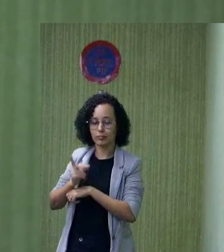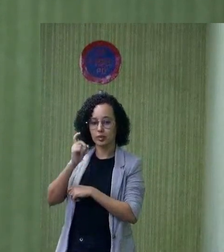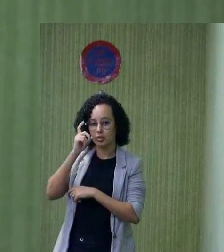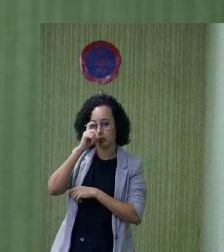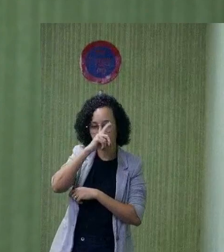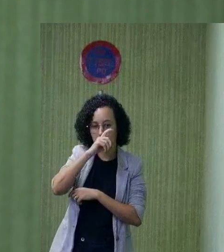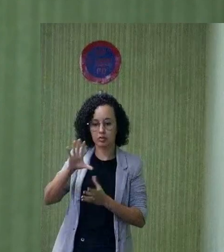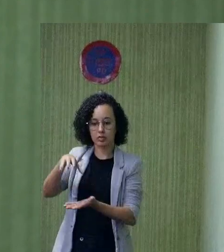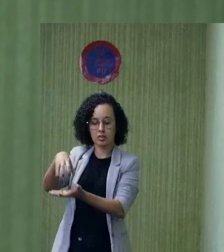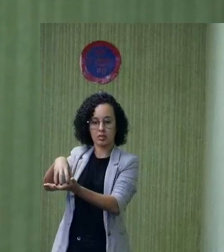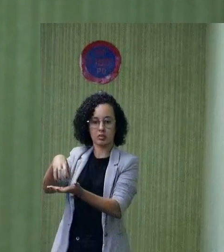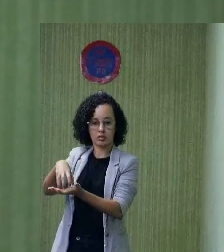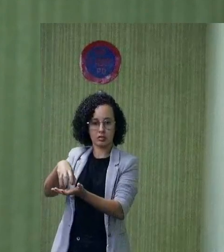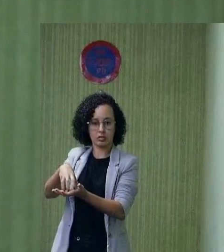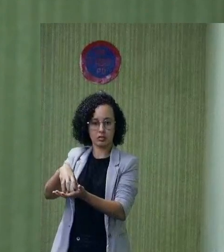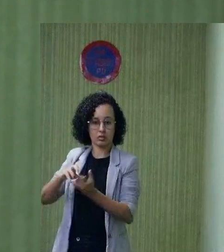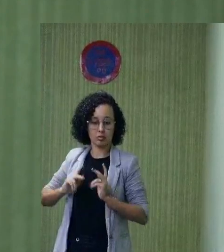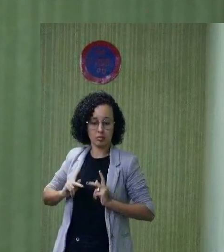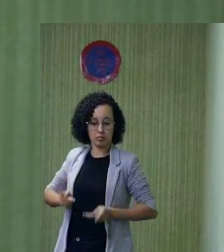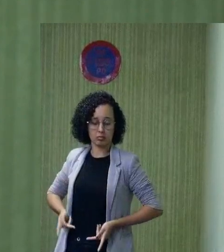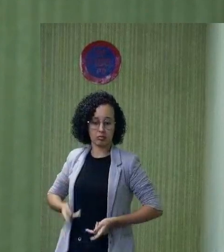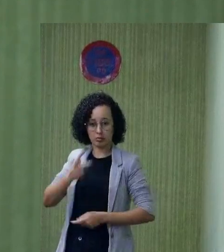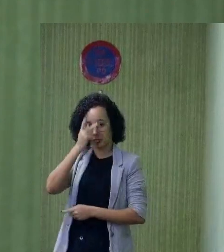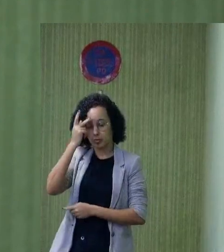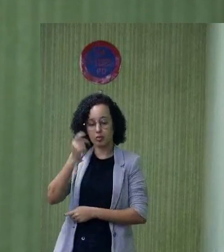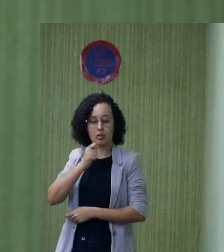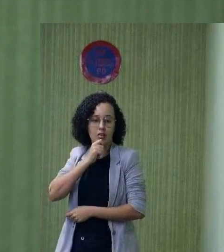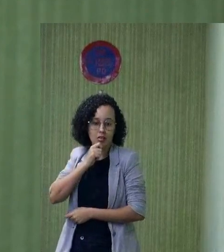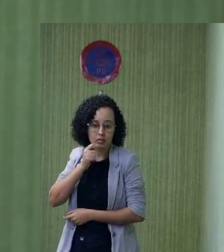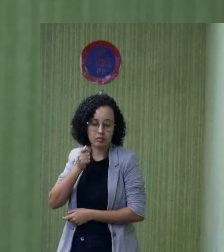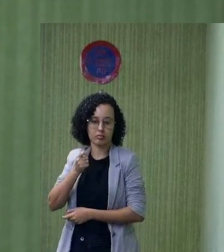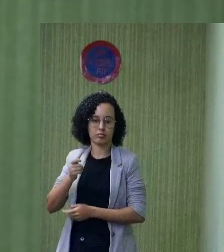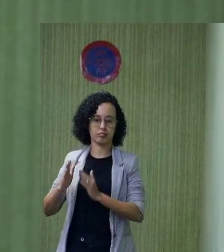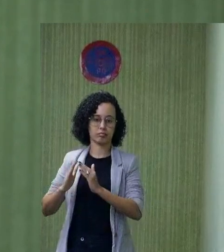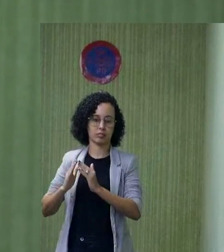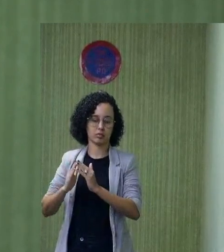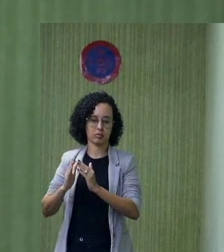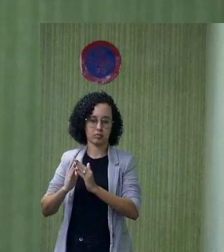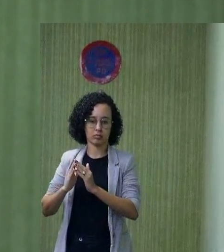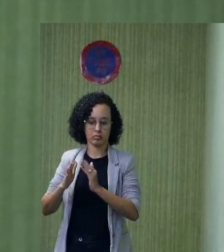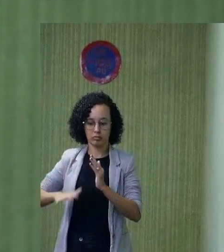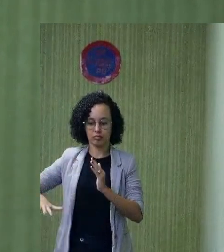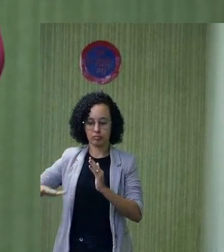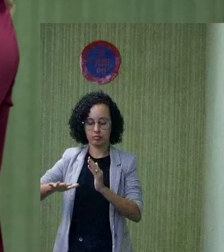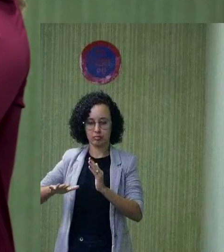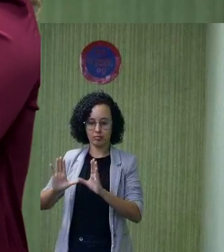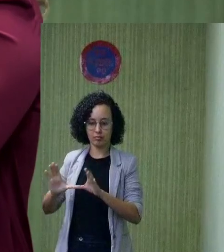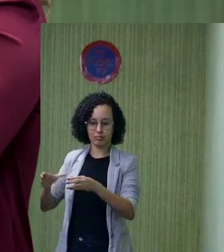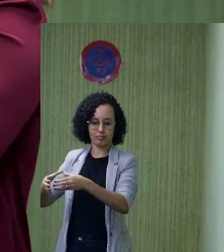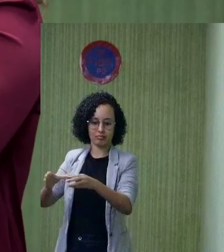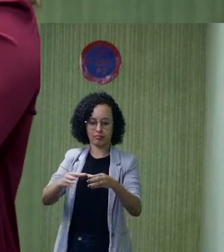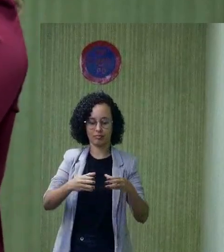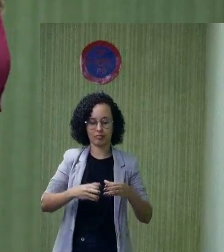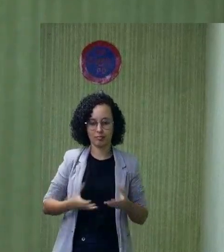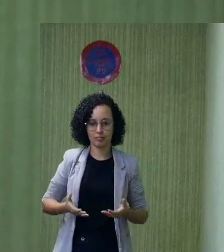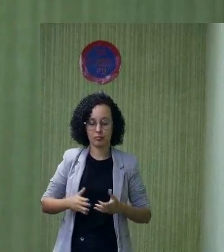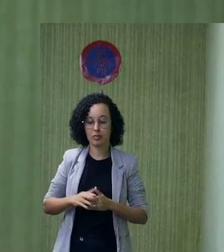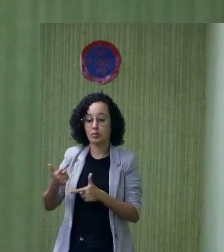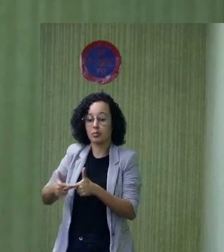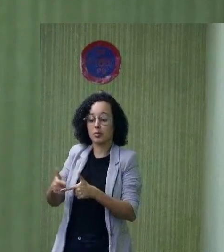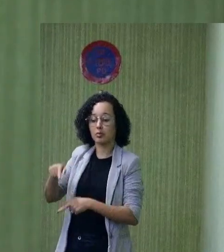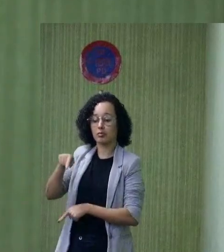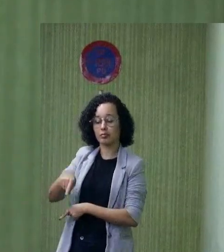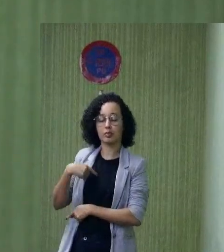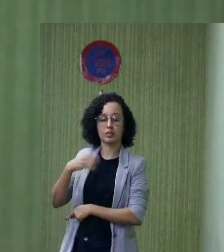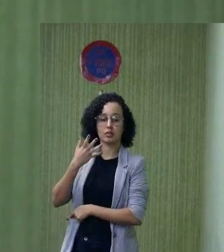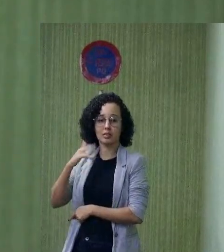onde essas pessoas estão morando ainda em espaços coletivos e qual vem sendo o problema para essas crianças e adolescentes